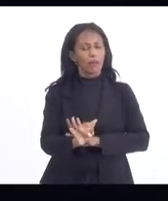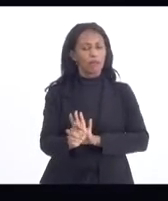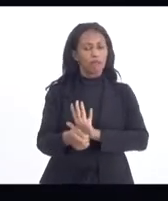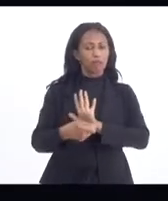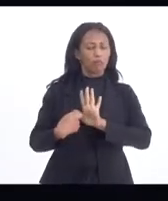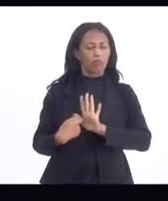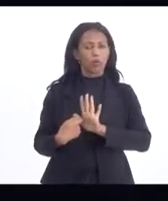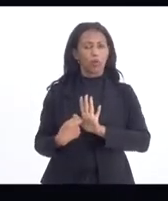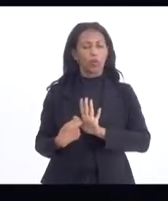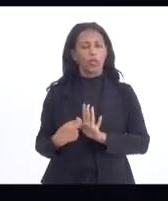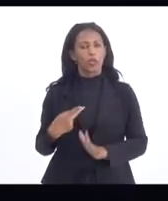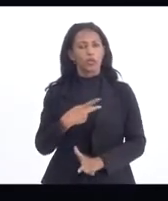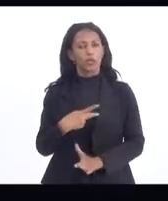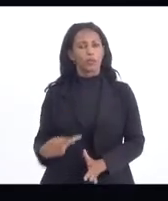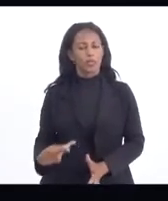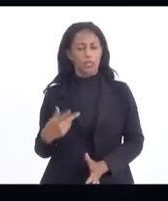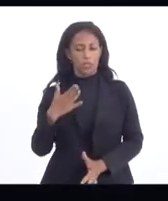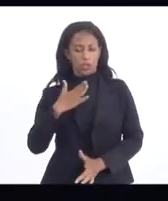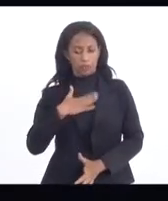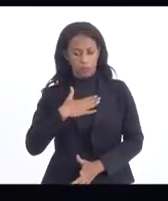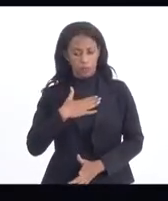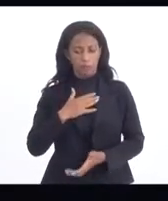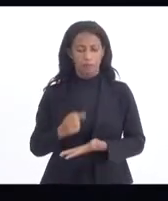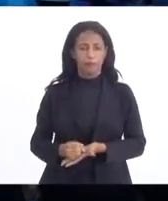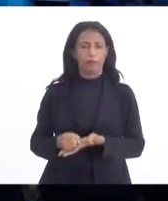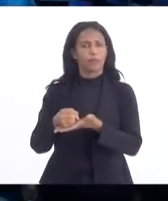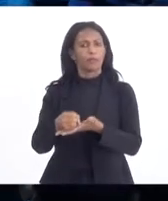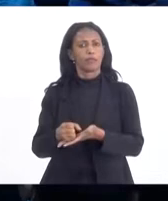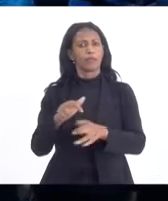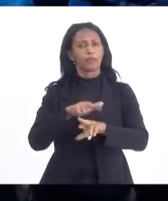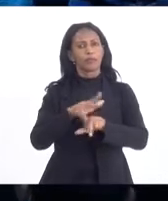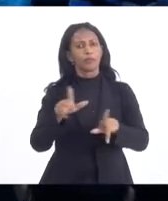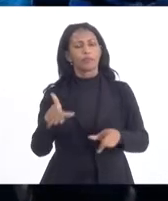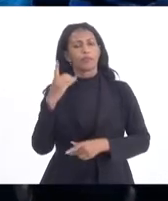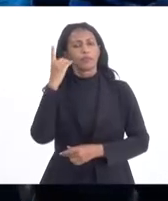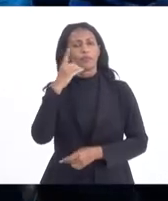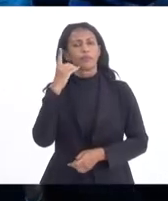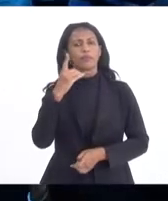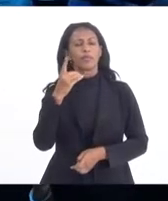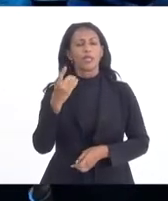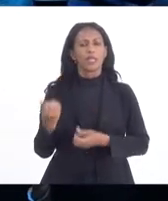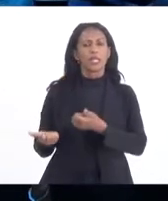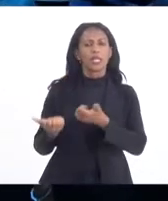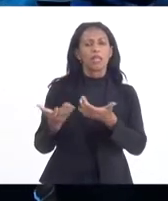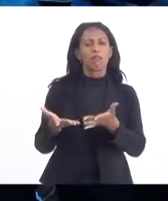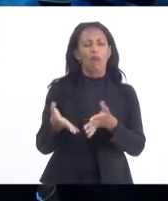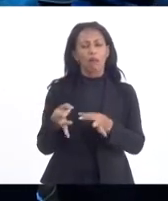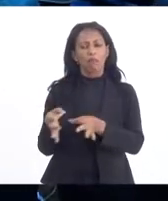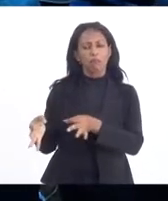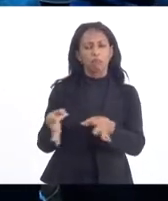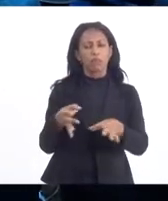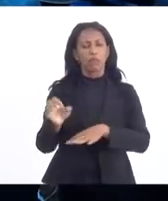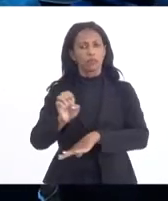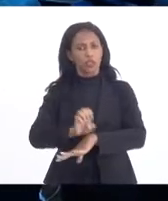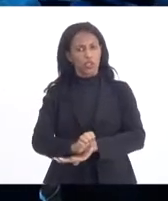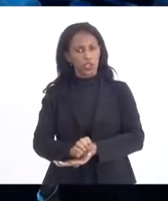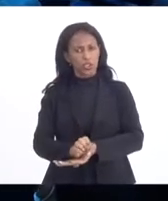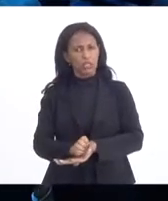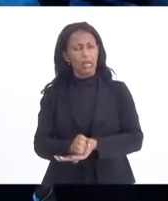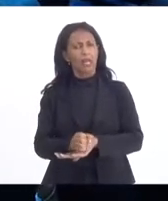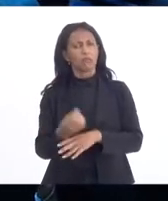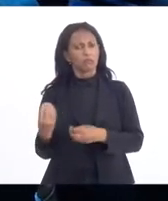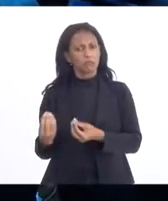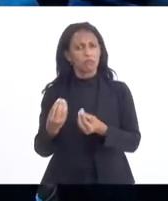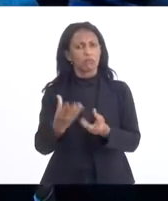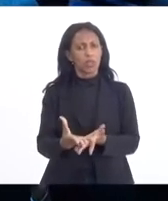do presidente André Ciliano e minha, apoiada por vários deputados, que dá condição ao Estado de